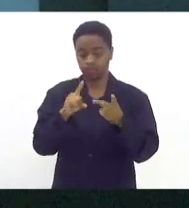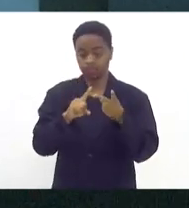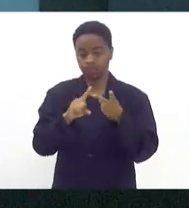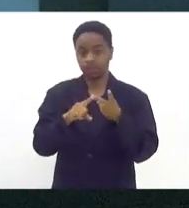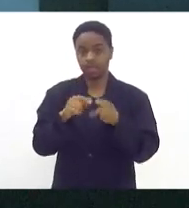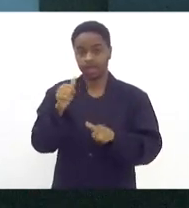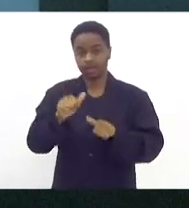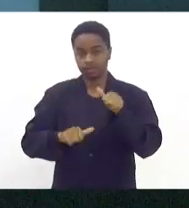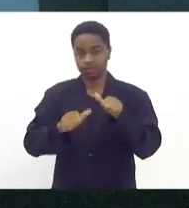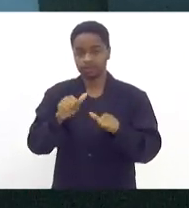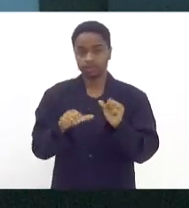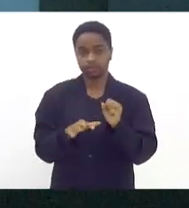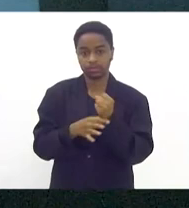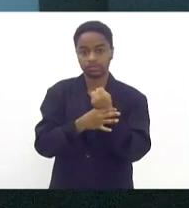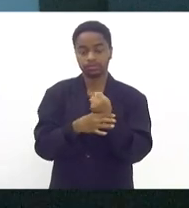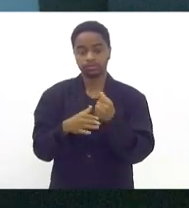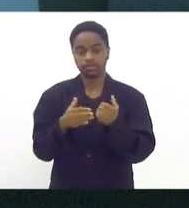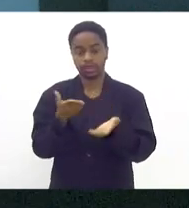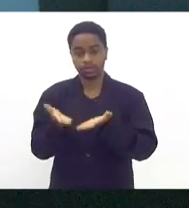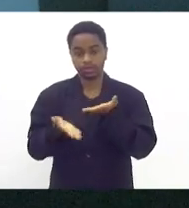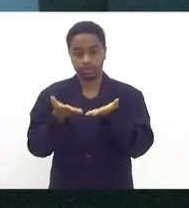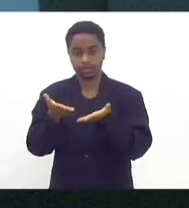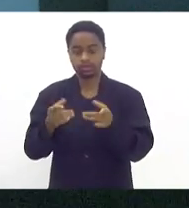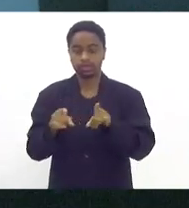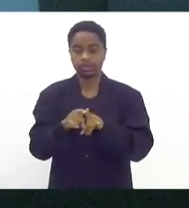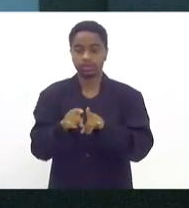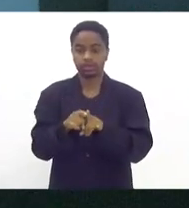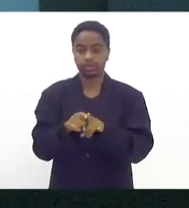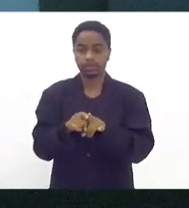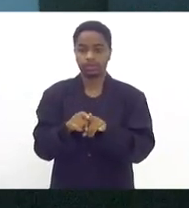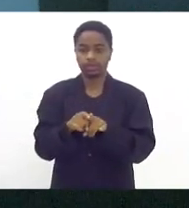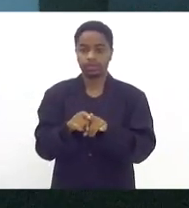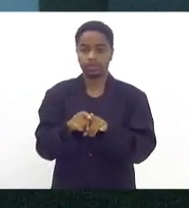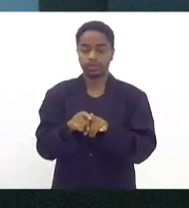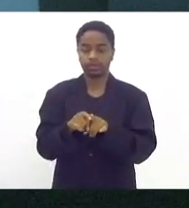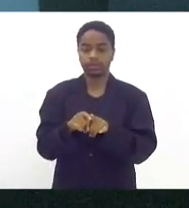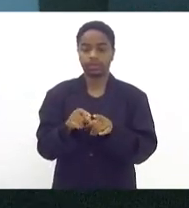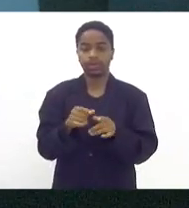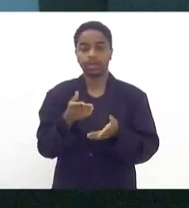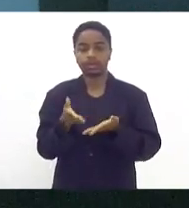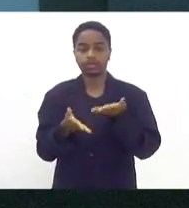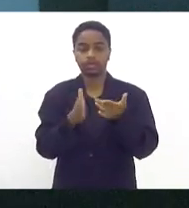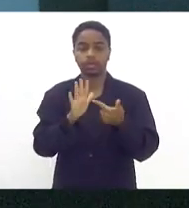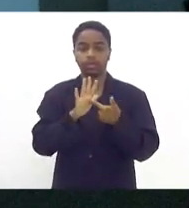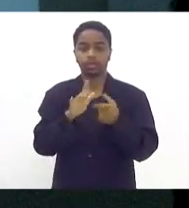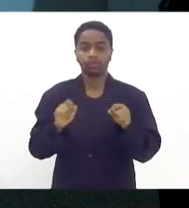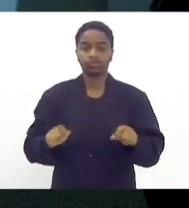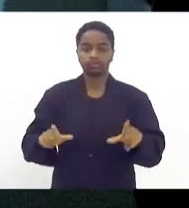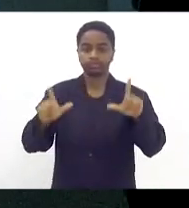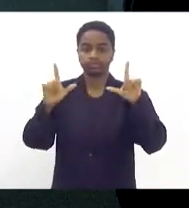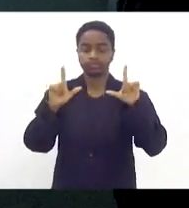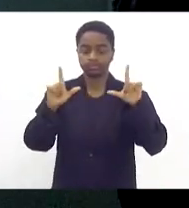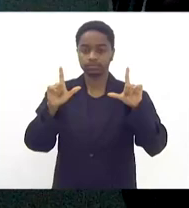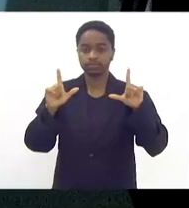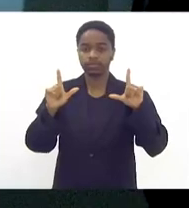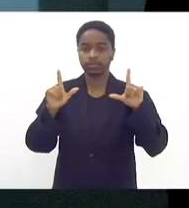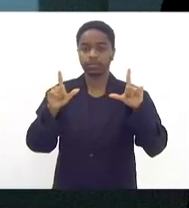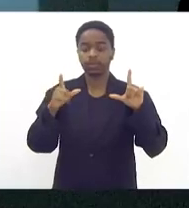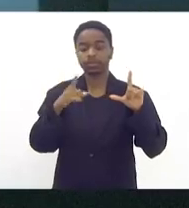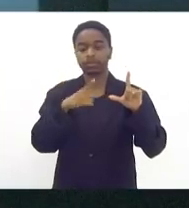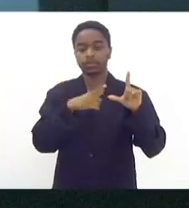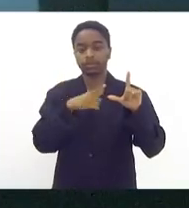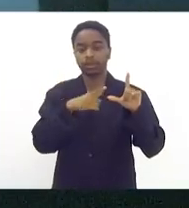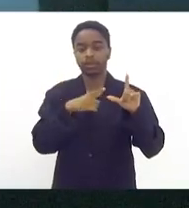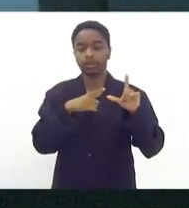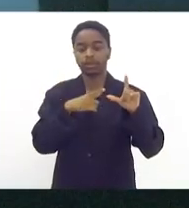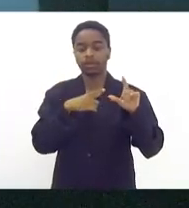de atendimento no mapa assistencial ele é um painel dinâmico onde a gente demonstra toda a